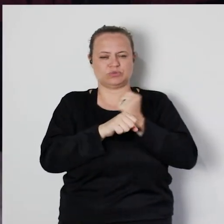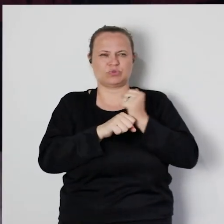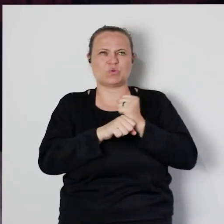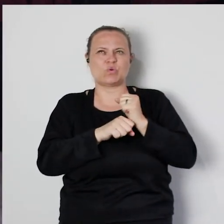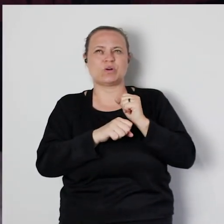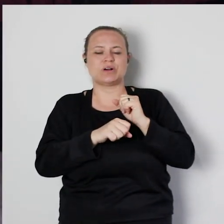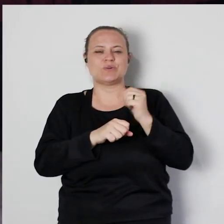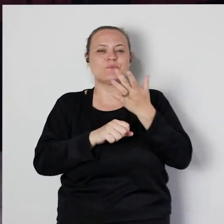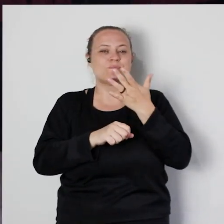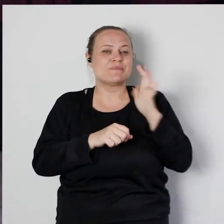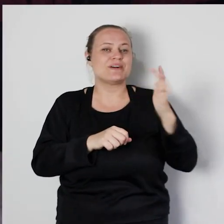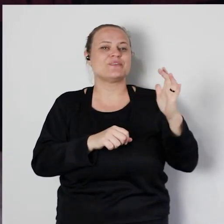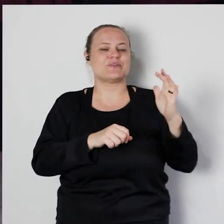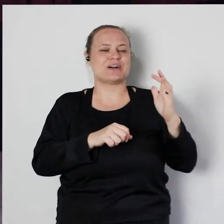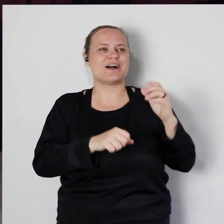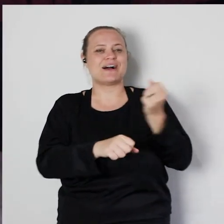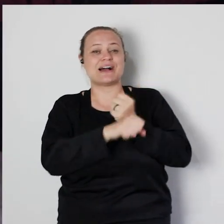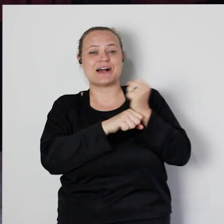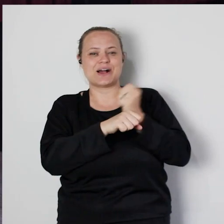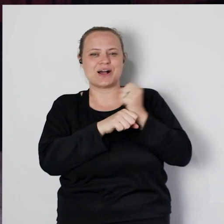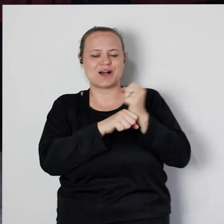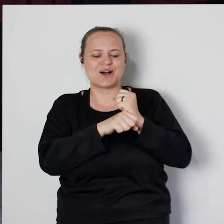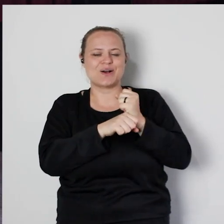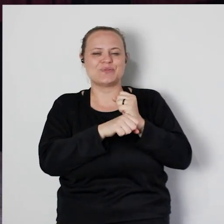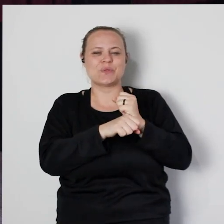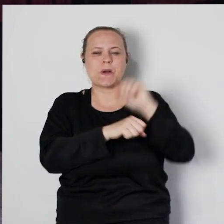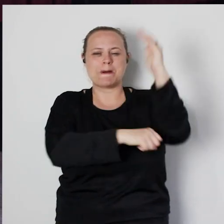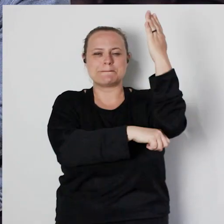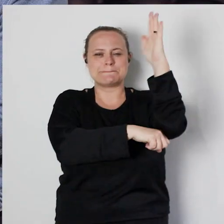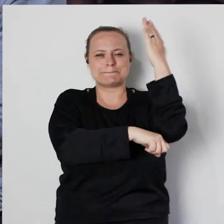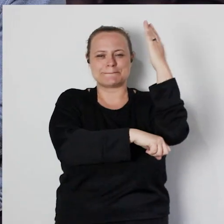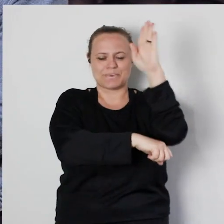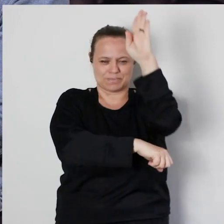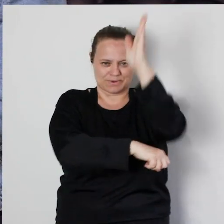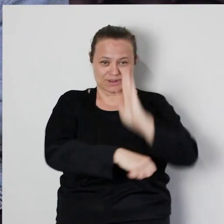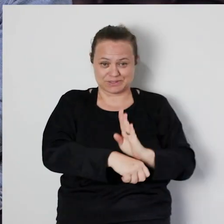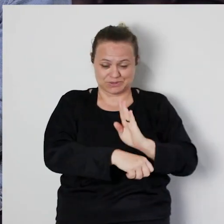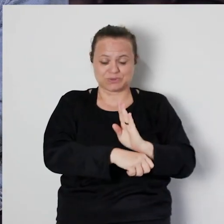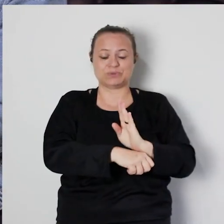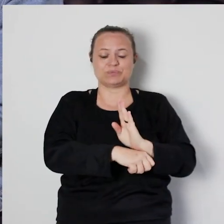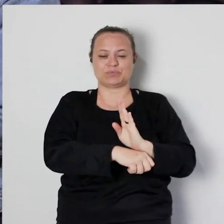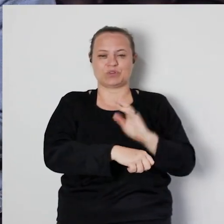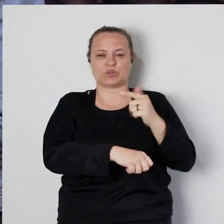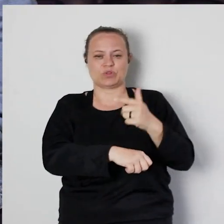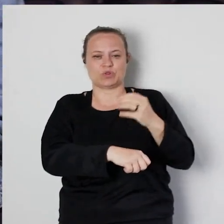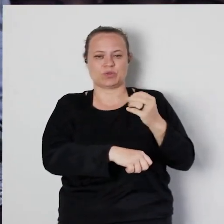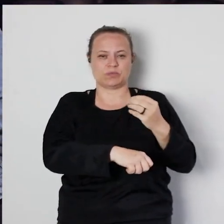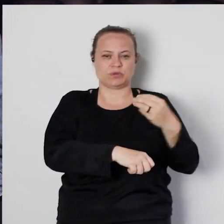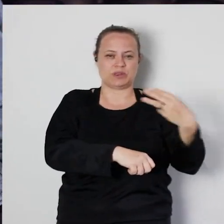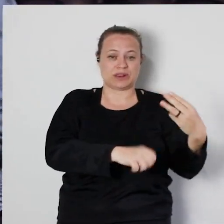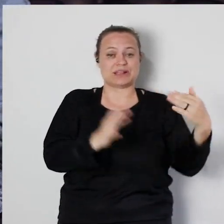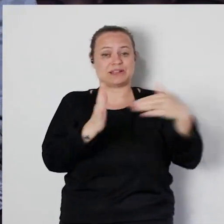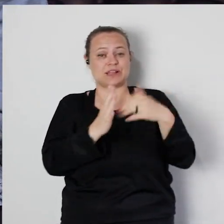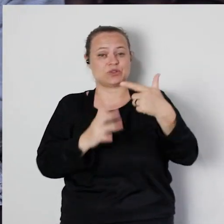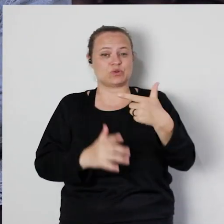teve uma grande mudança, né? Eu acho que são os anos, não vou dizer de ouros, mas os anos de pau-brasil.